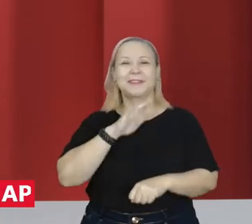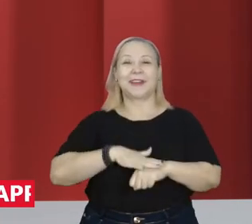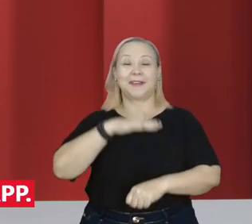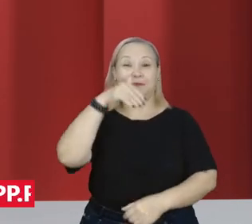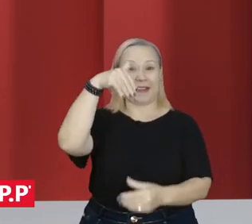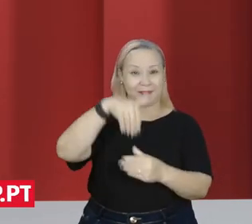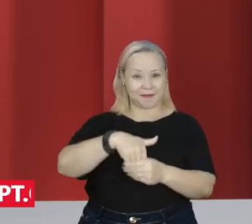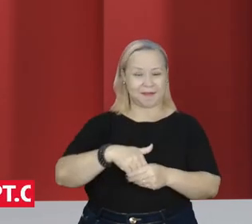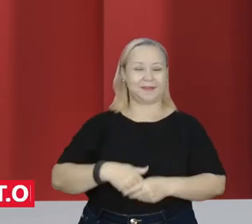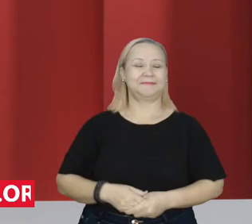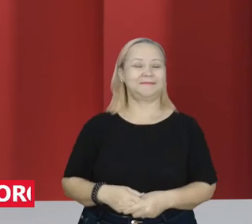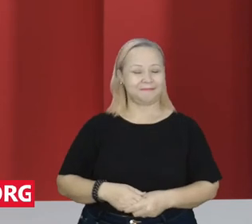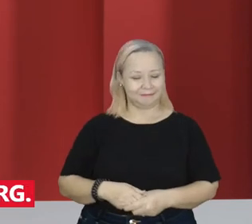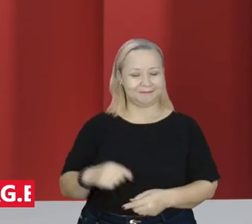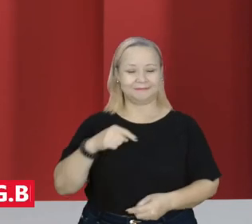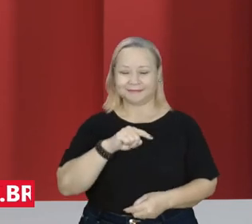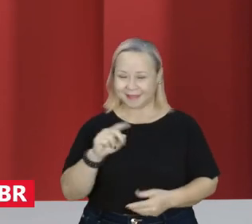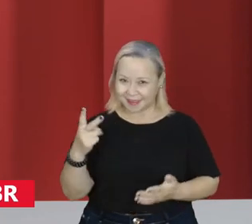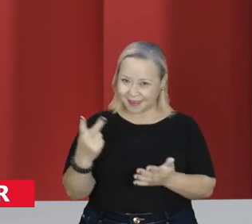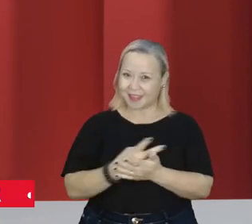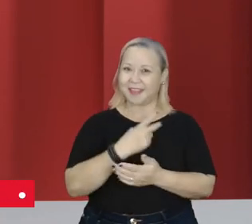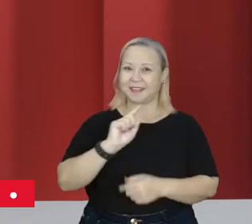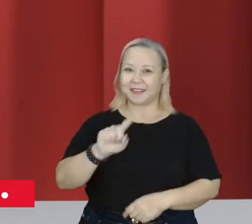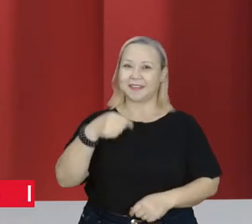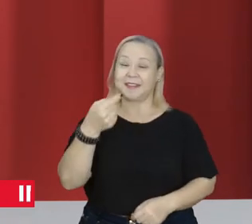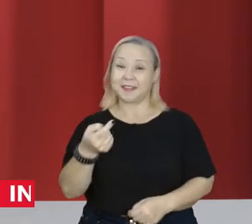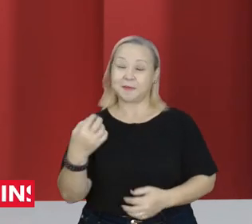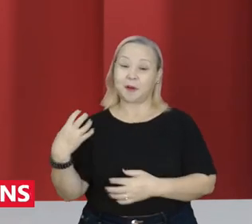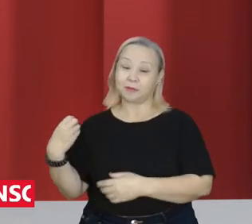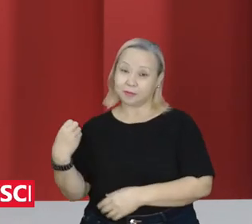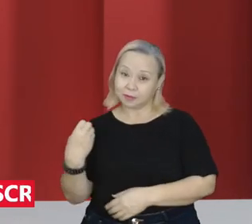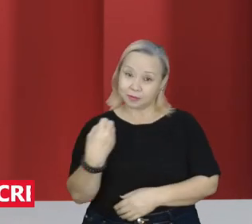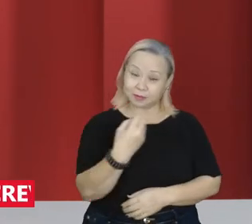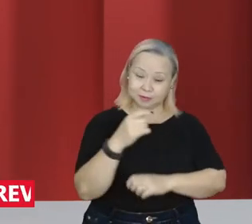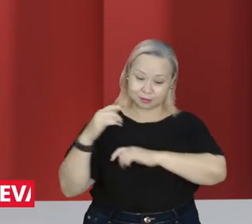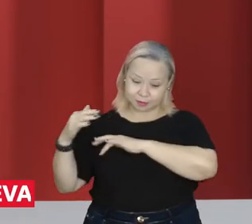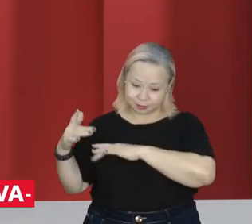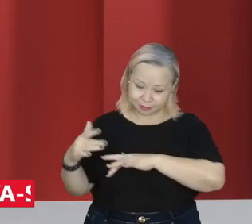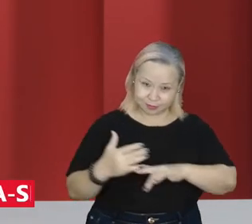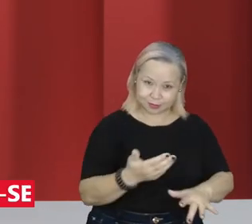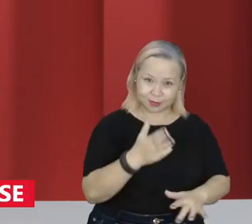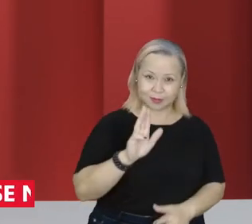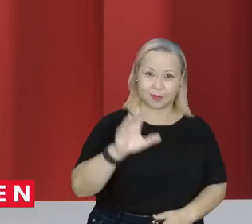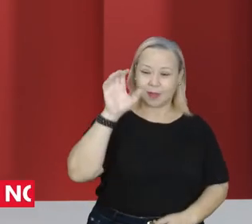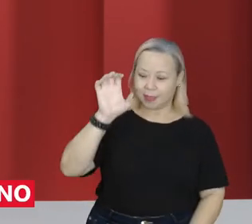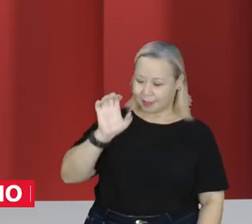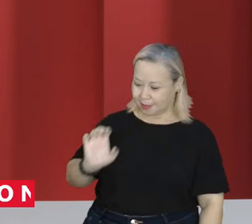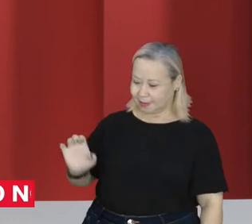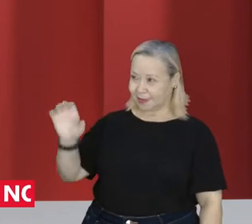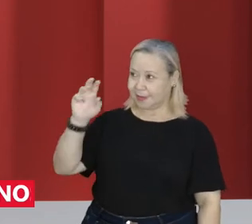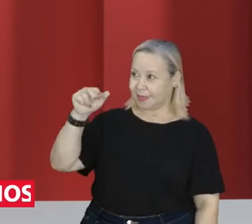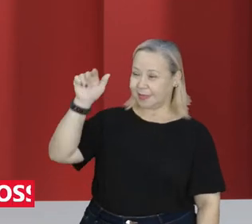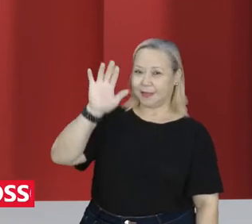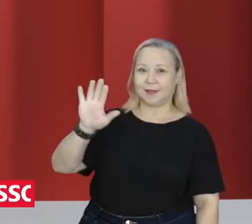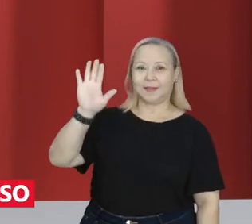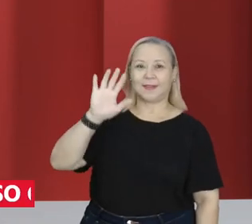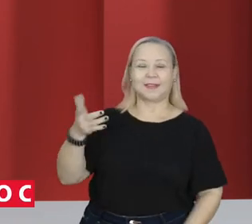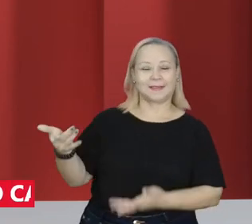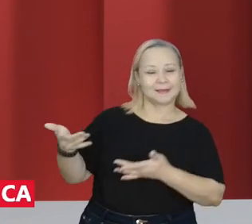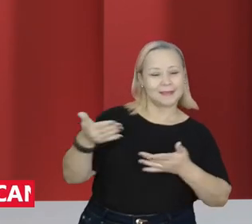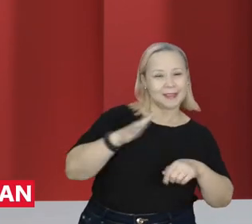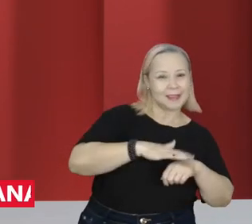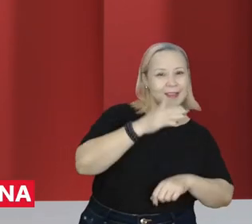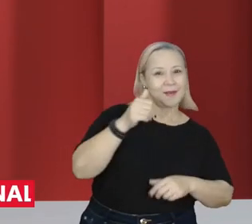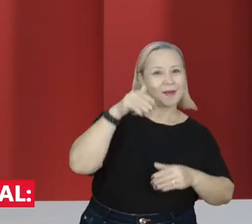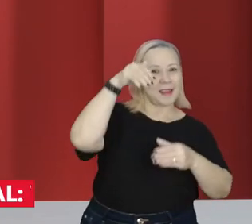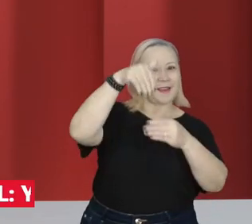aí. E é isso que vai acontecer depois dessa passagem do presidente Lula pelos estados aí do Nordeste, trazendo mais votos, a